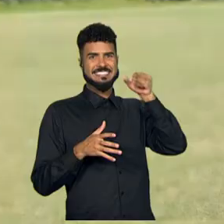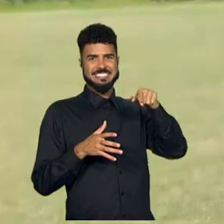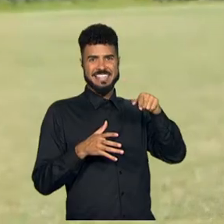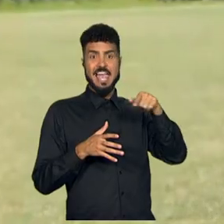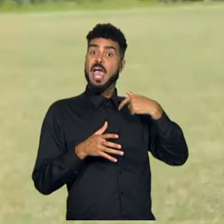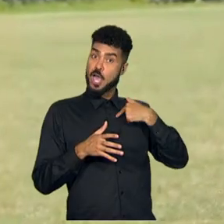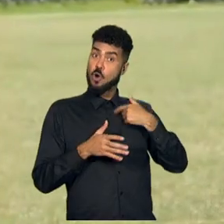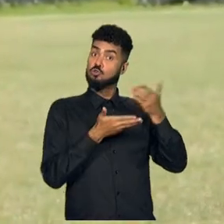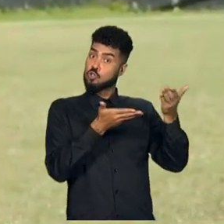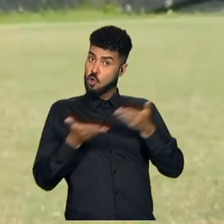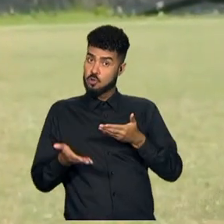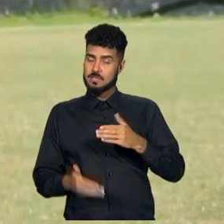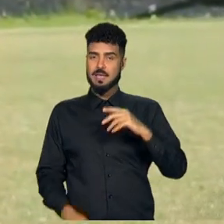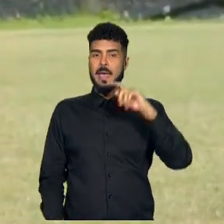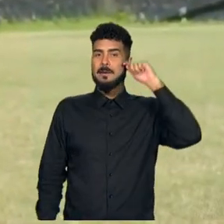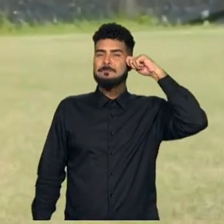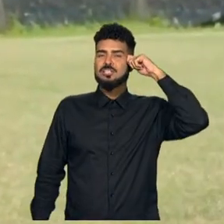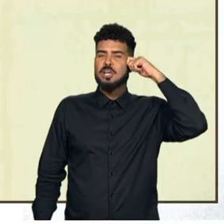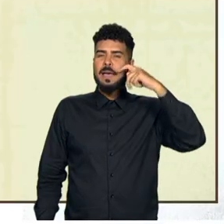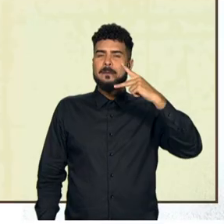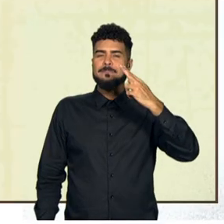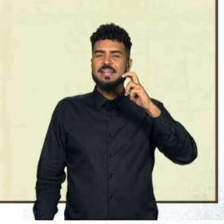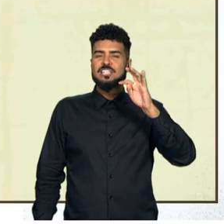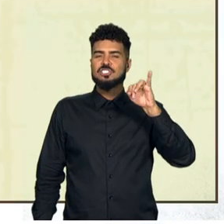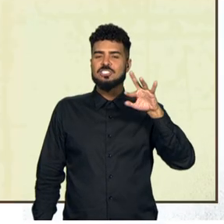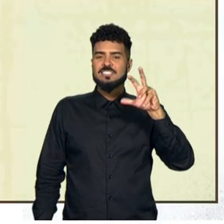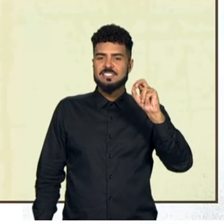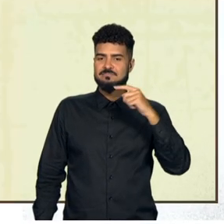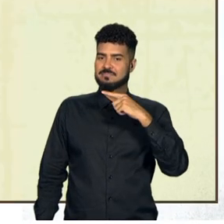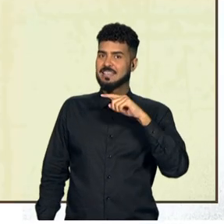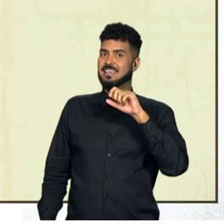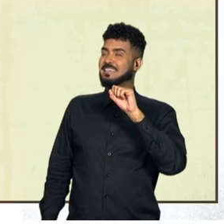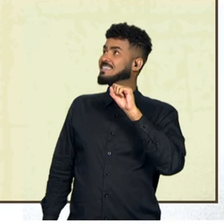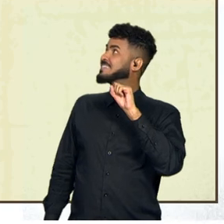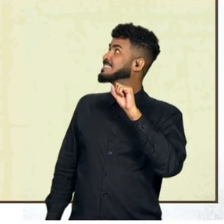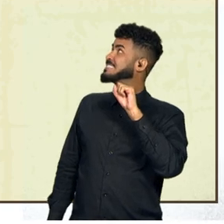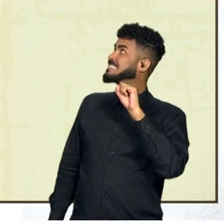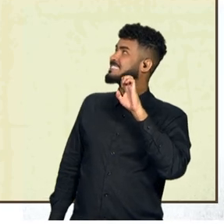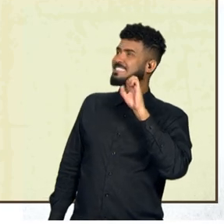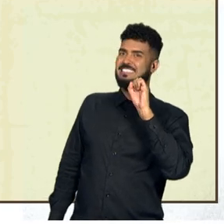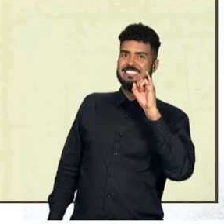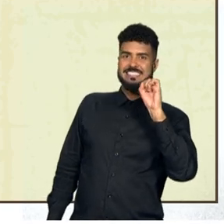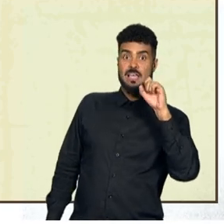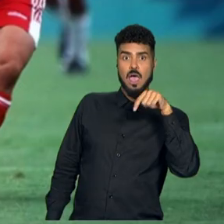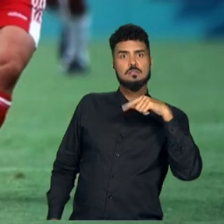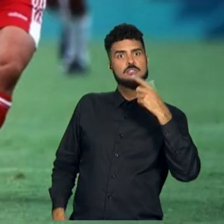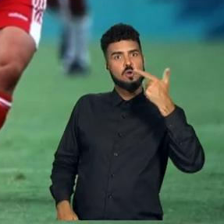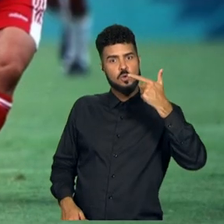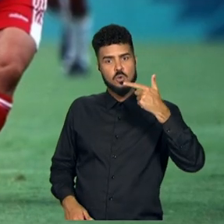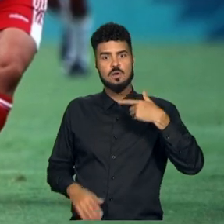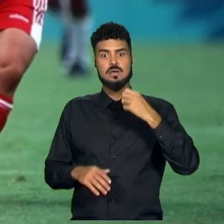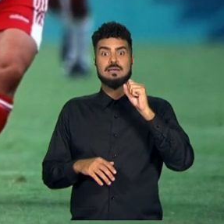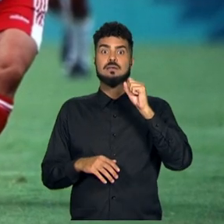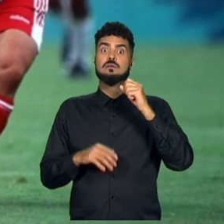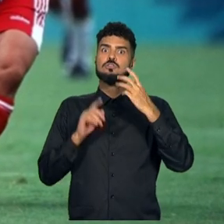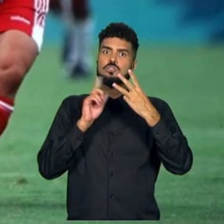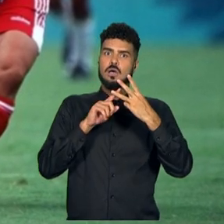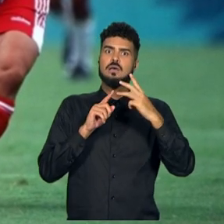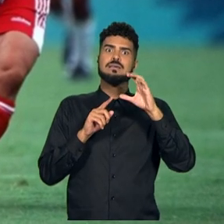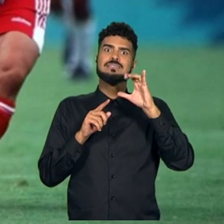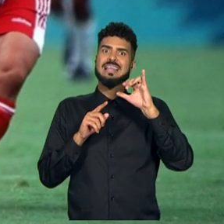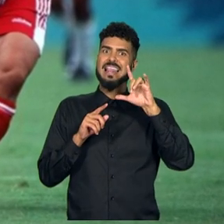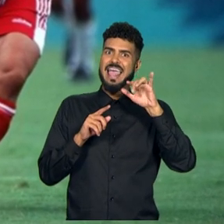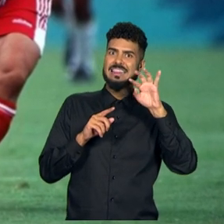trouxe. Pretinha a primeira, Kátia Silene a segunda, que foi seleção, Cici, que